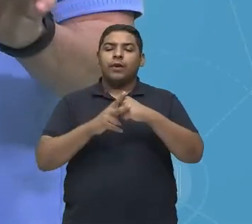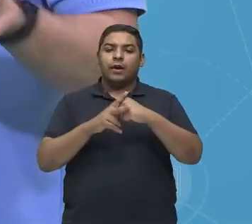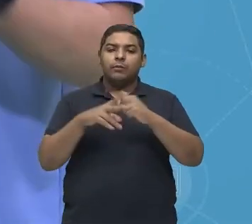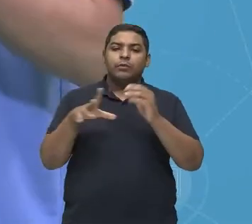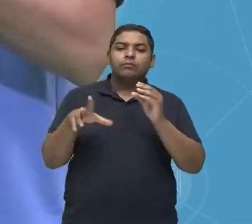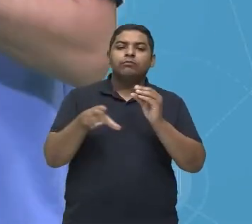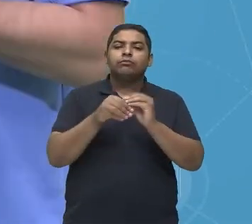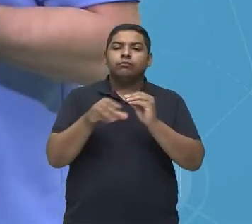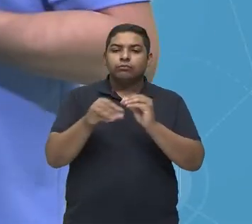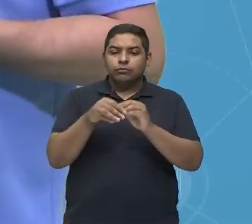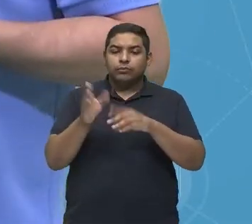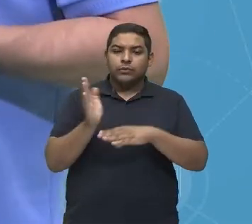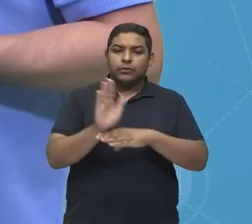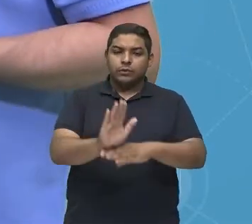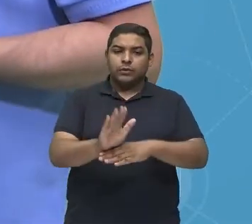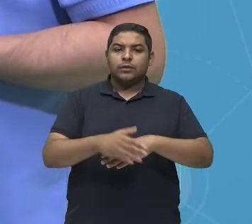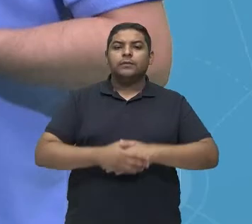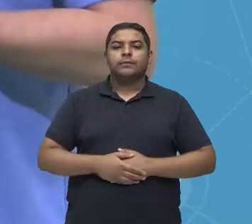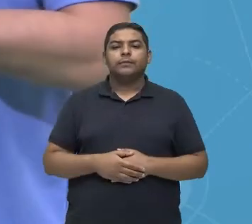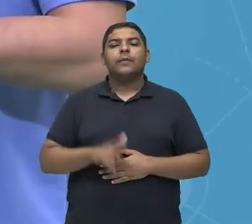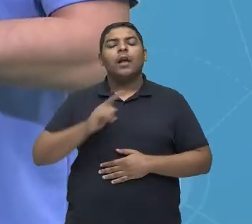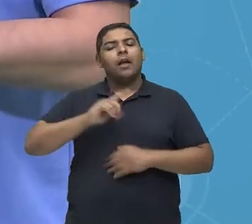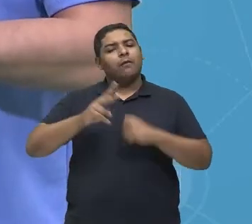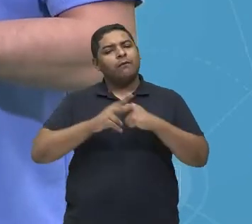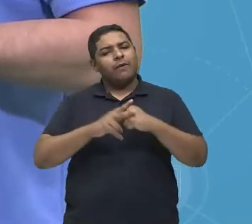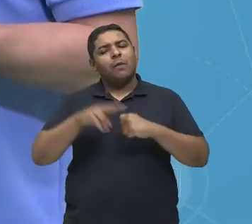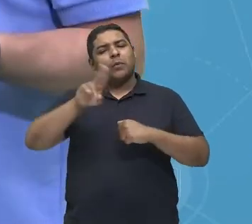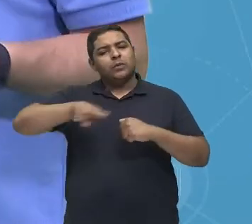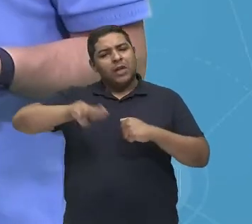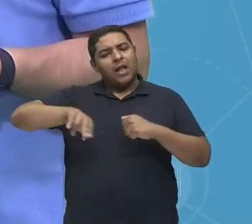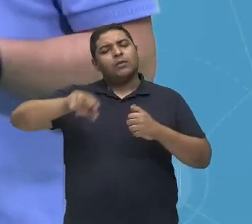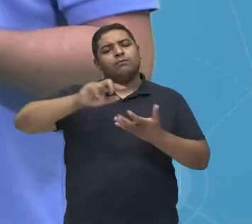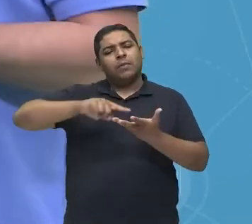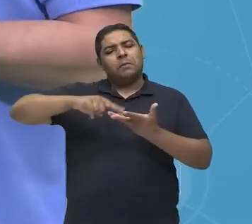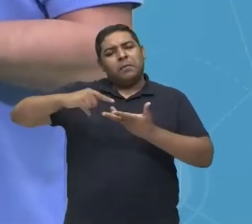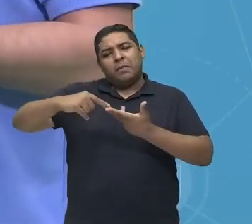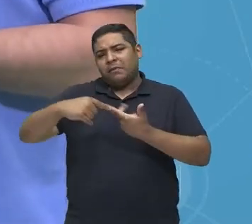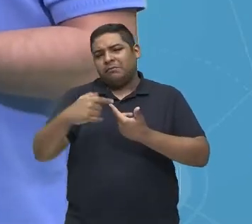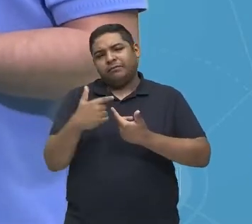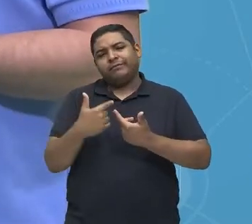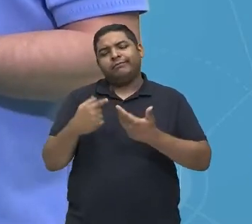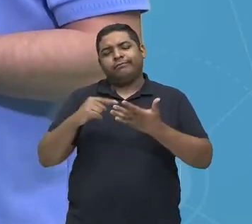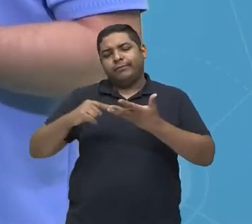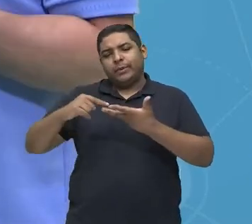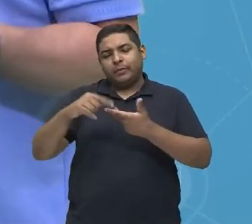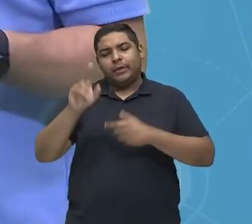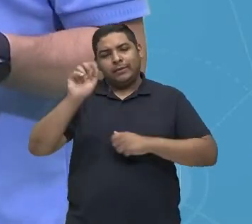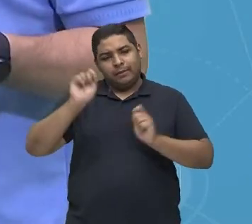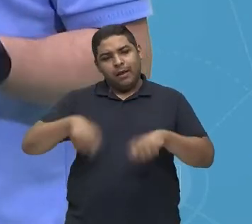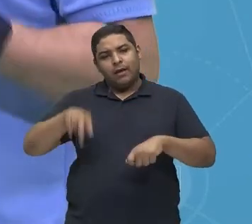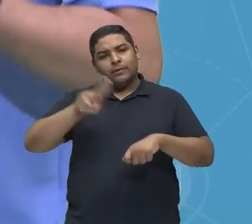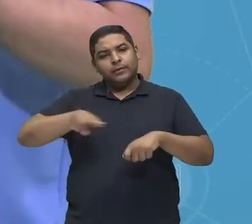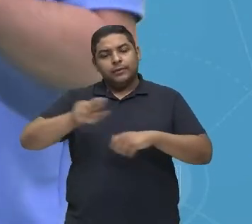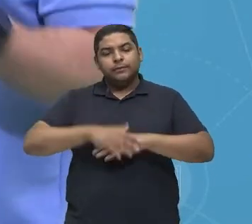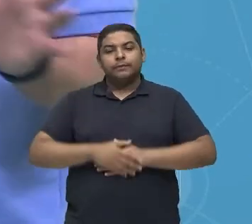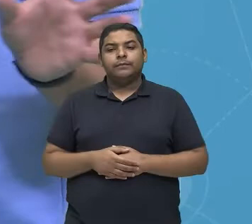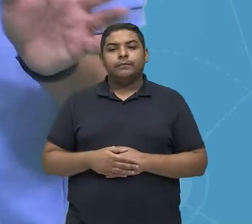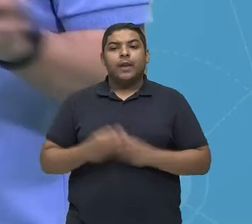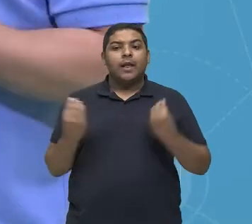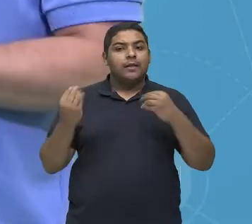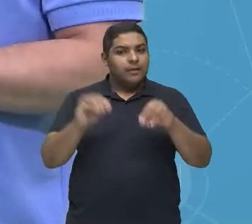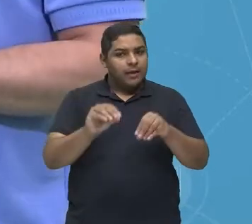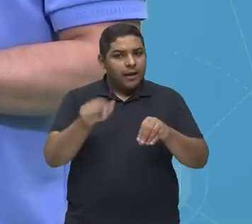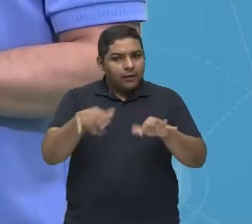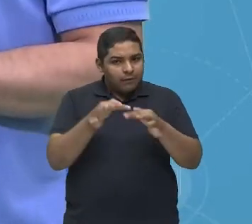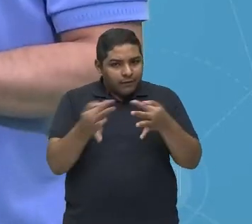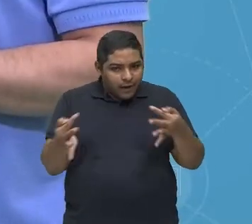presente na frase, como ele é um verbo multiuso, ele pode ser por vezes um verbo auxiliar ou então um verbo principal. Se ele estiver na frase, então é ele mesmo